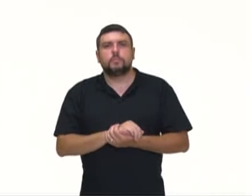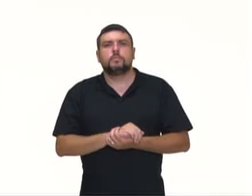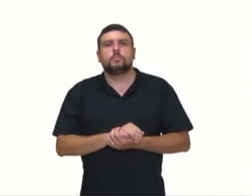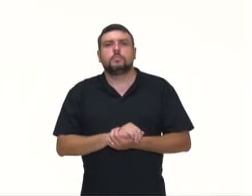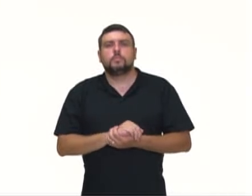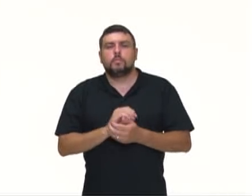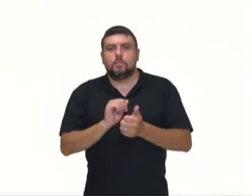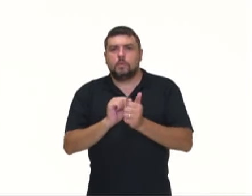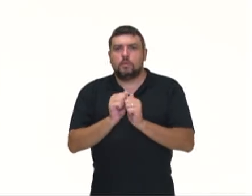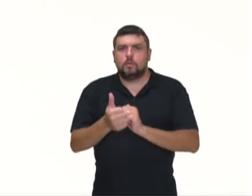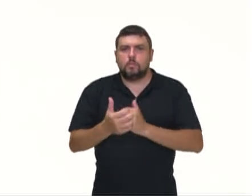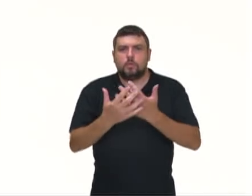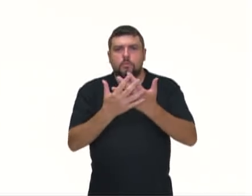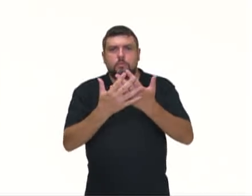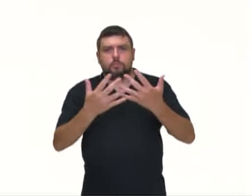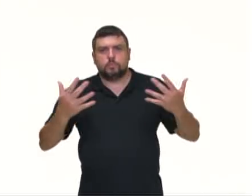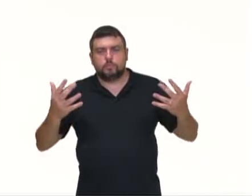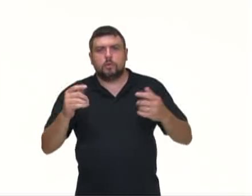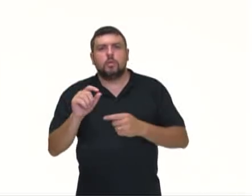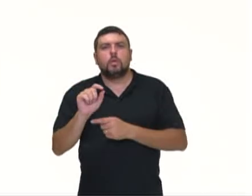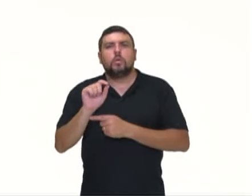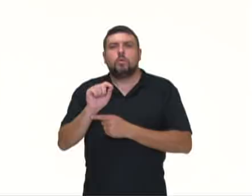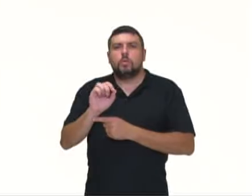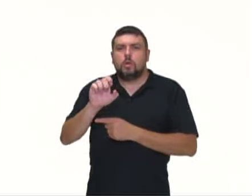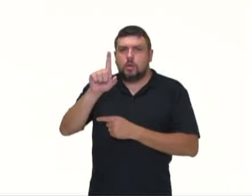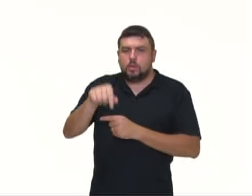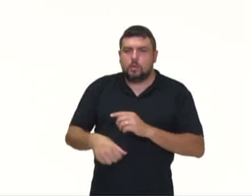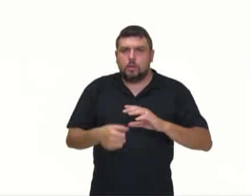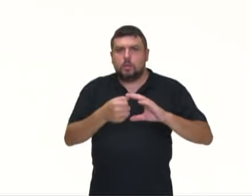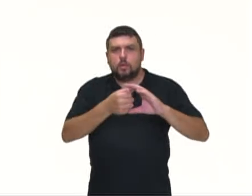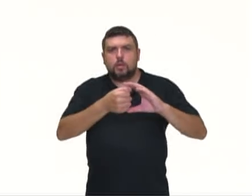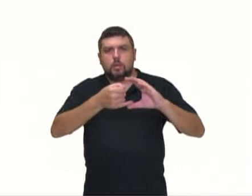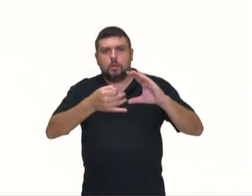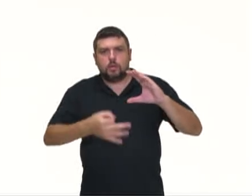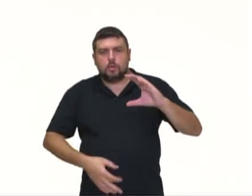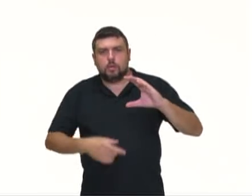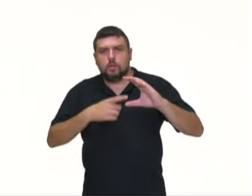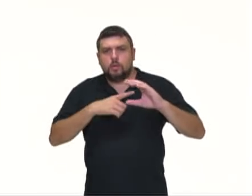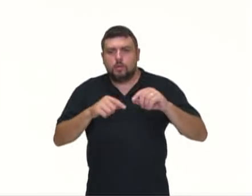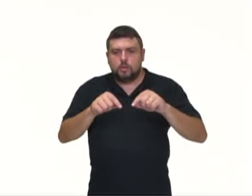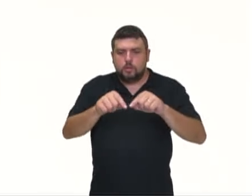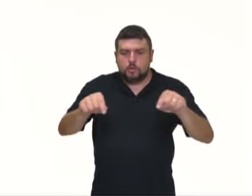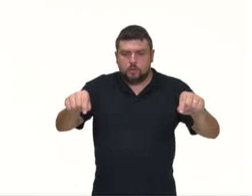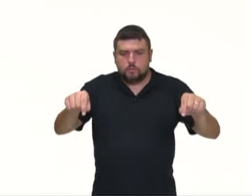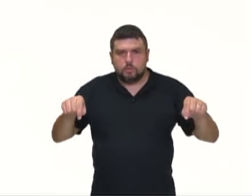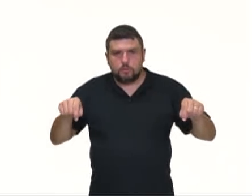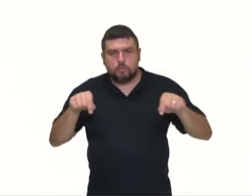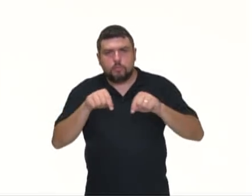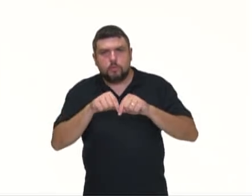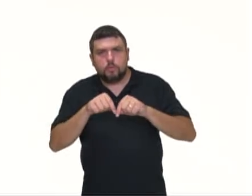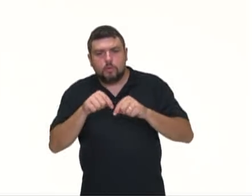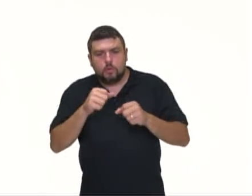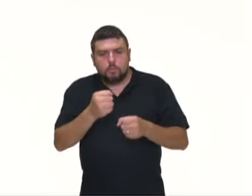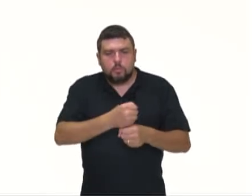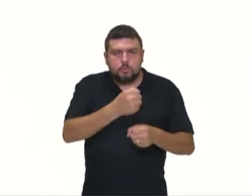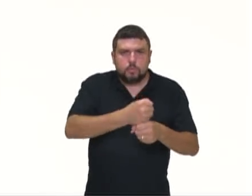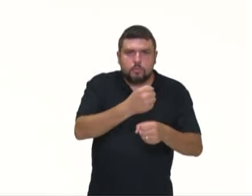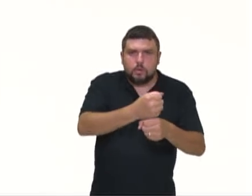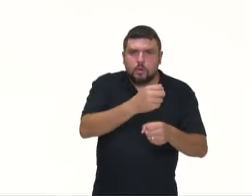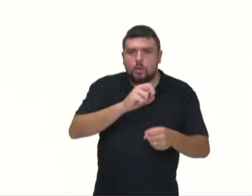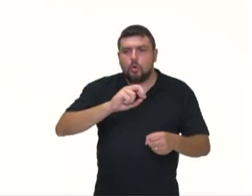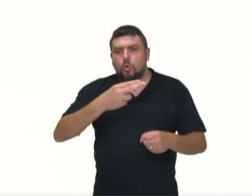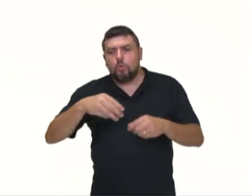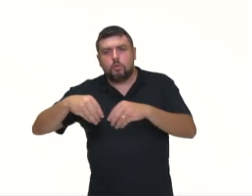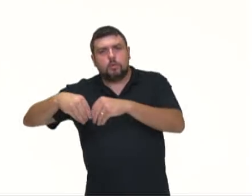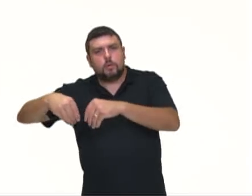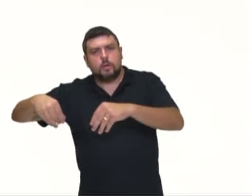Esportes de rede são aqueles que se caracterizam por ter sua quadra, seja de cimento ou areia, dividido